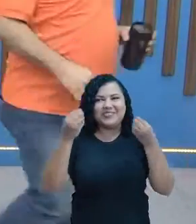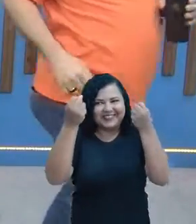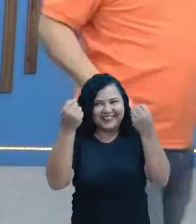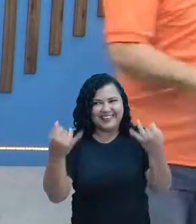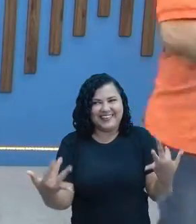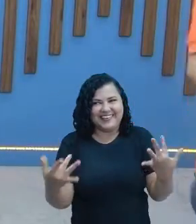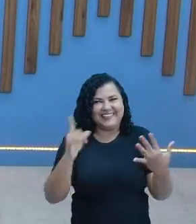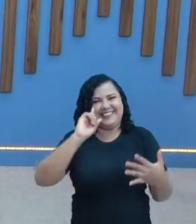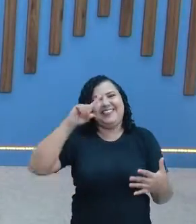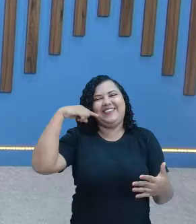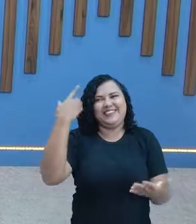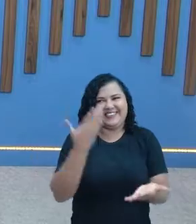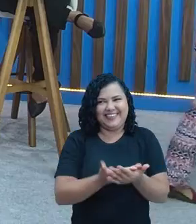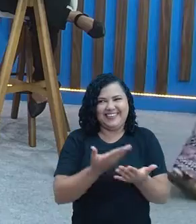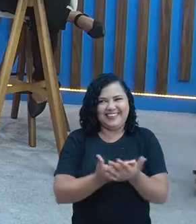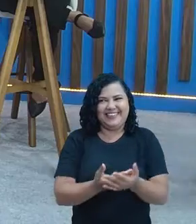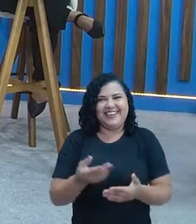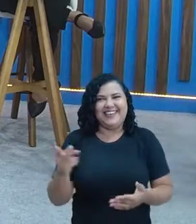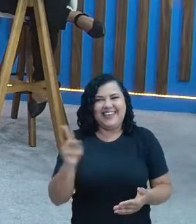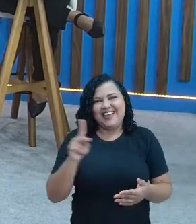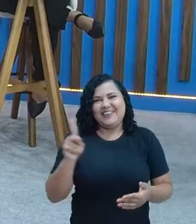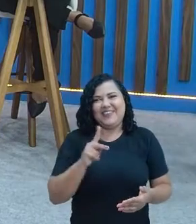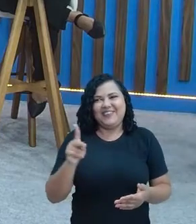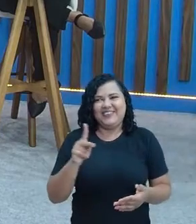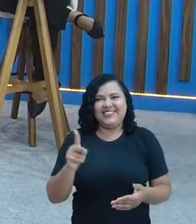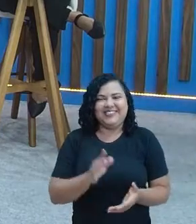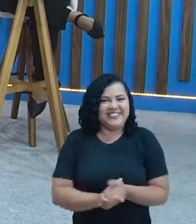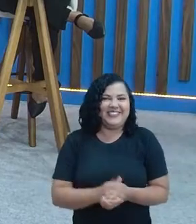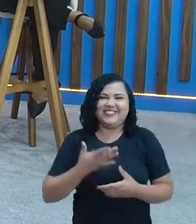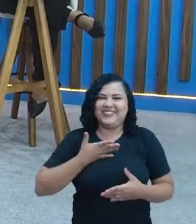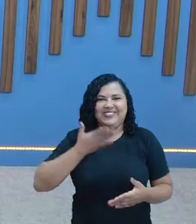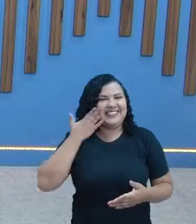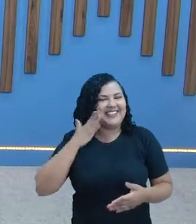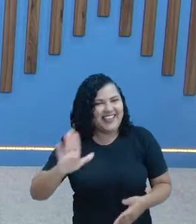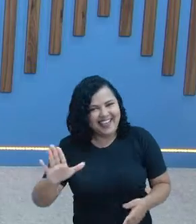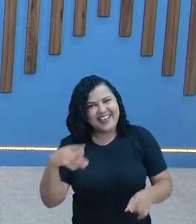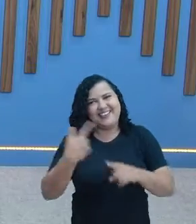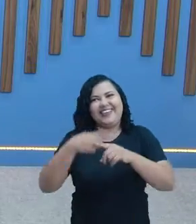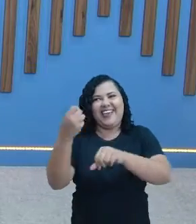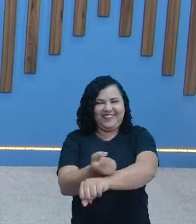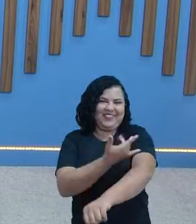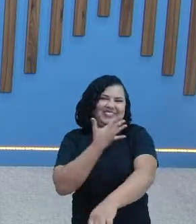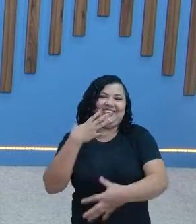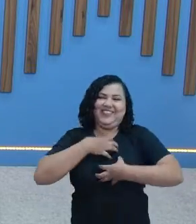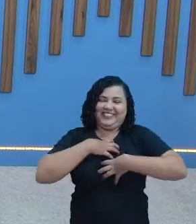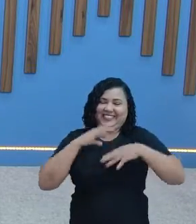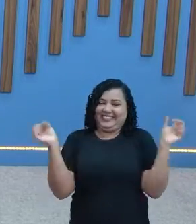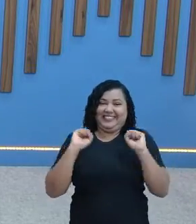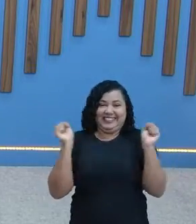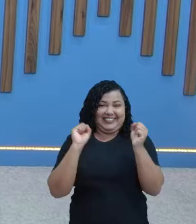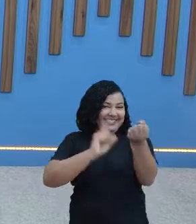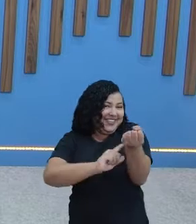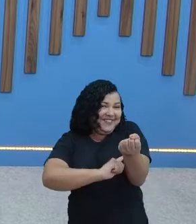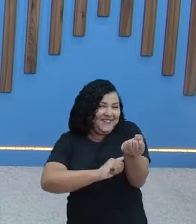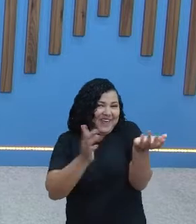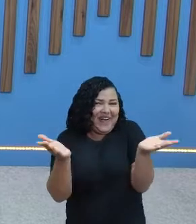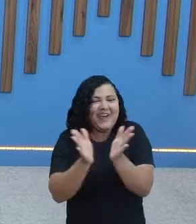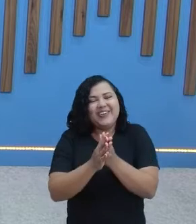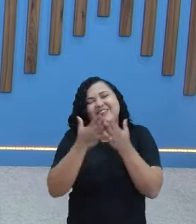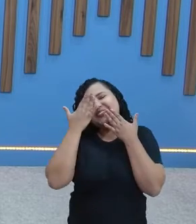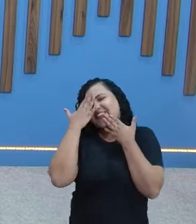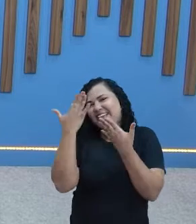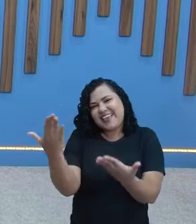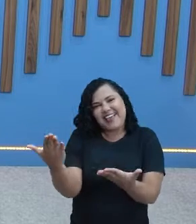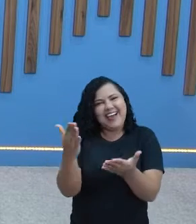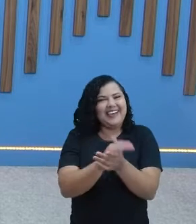Vamos ficar na próxima aula. A professora vai existir, não sei, porque as emoções, né? Eu vou ter um troço aqui. Muito obrigada